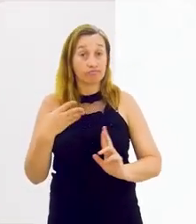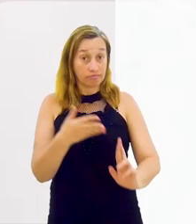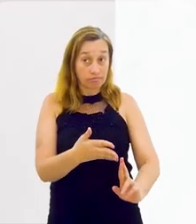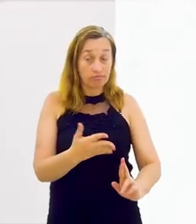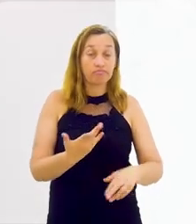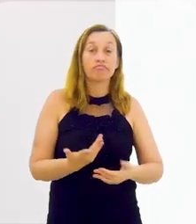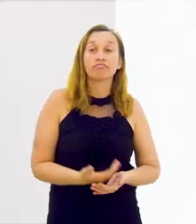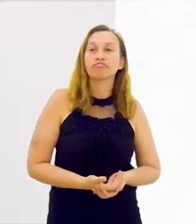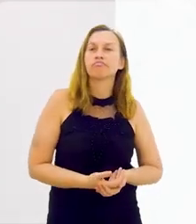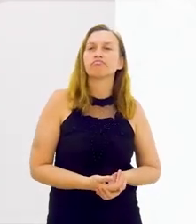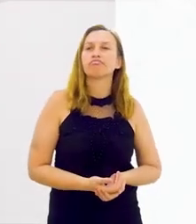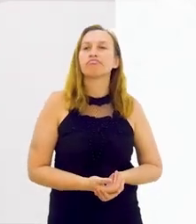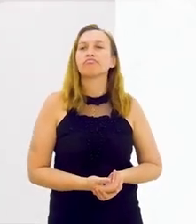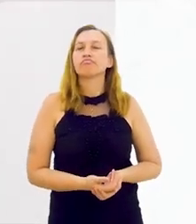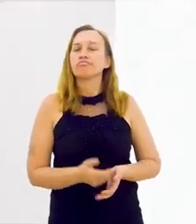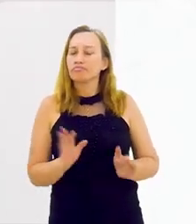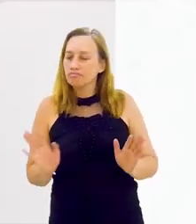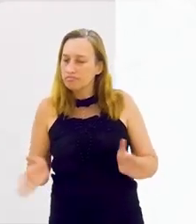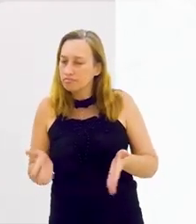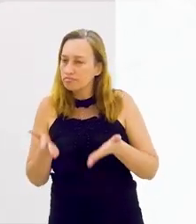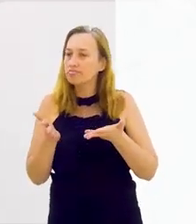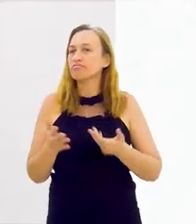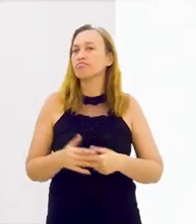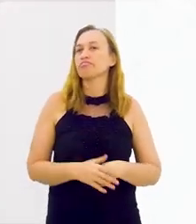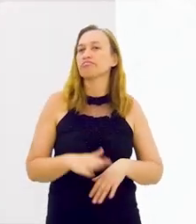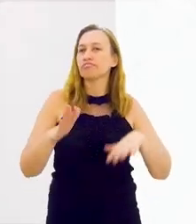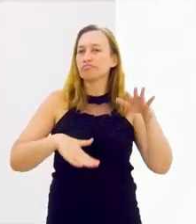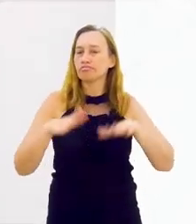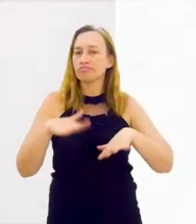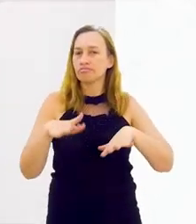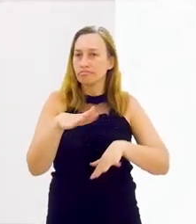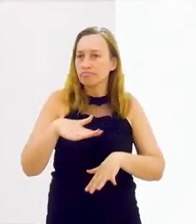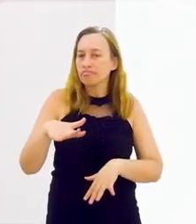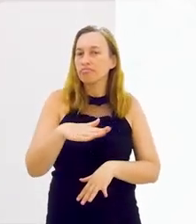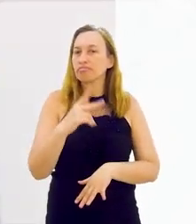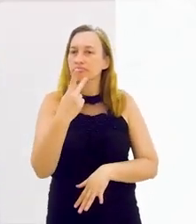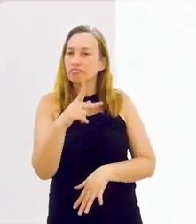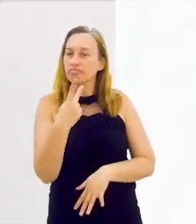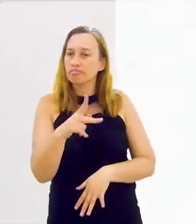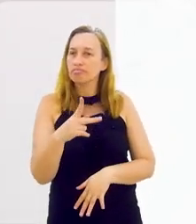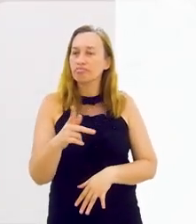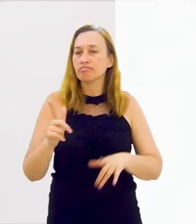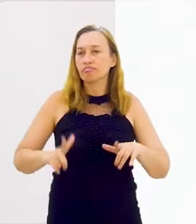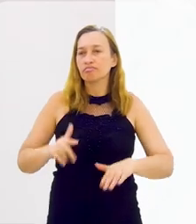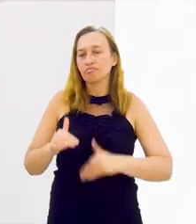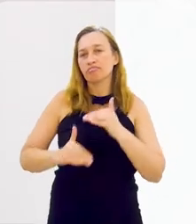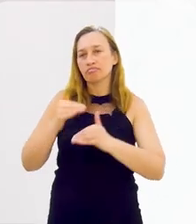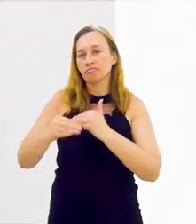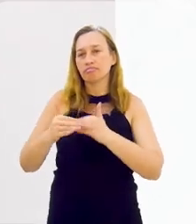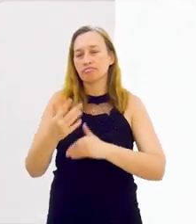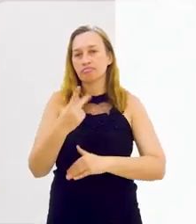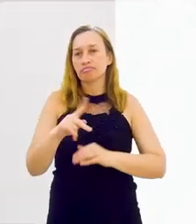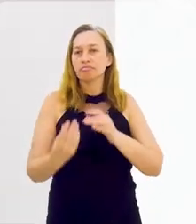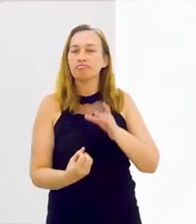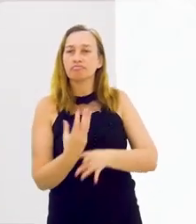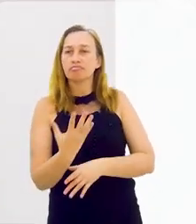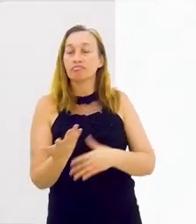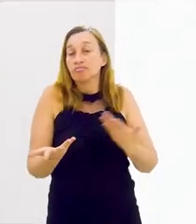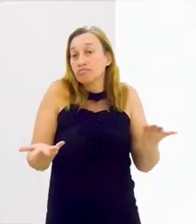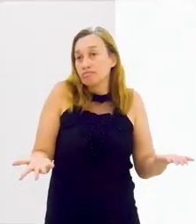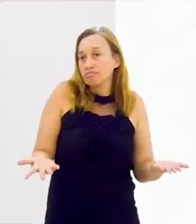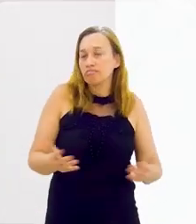nas referências, em coisas que você vai assistindo, coisas que, né, dependendo da sua área, né, onde você desenvolva a sua